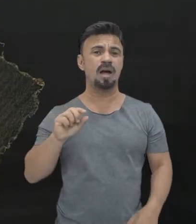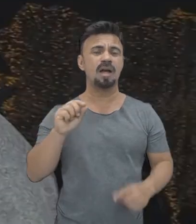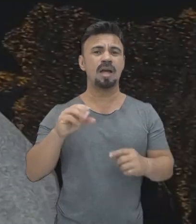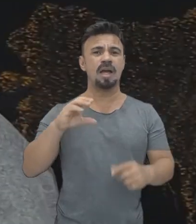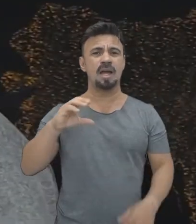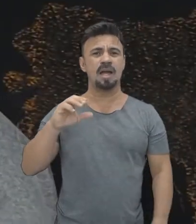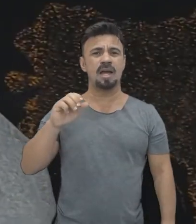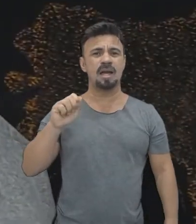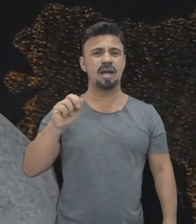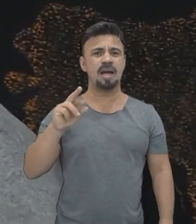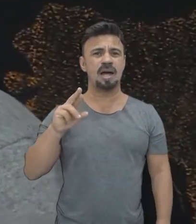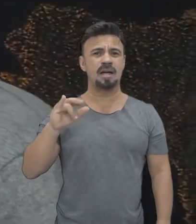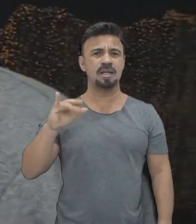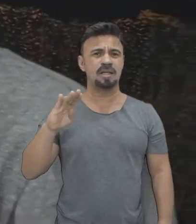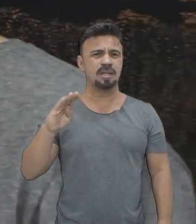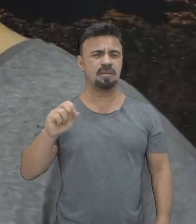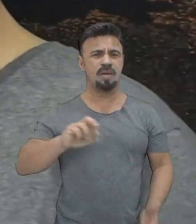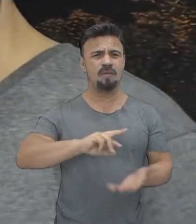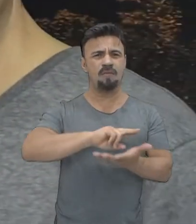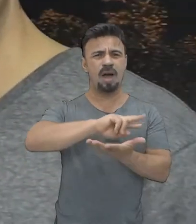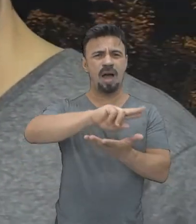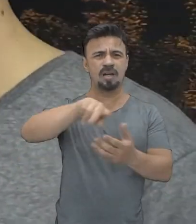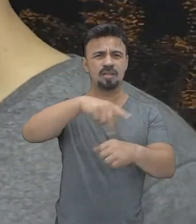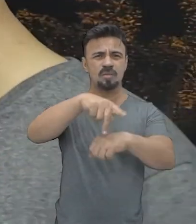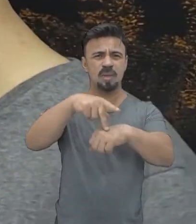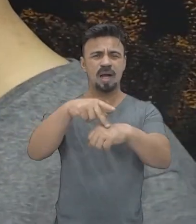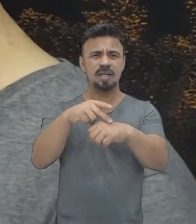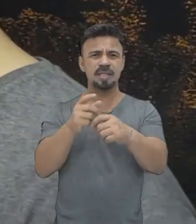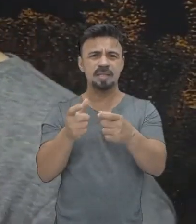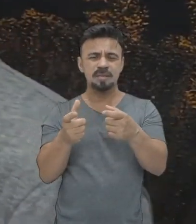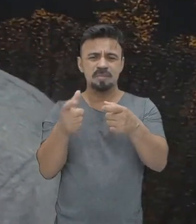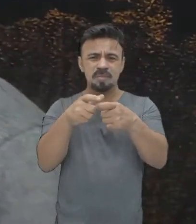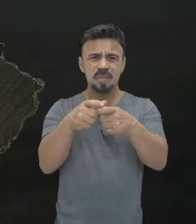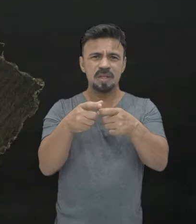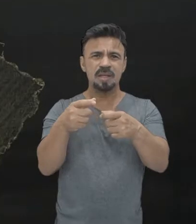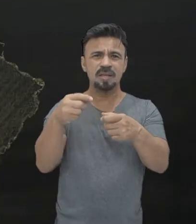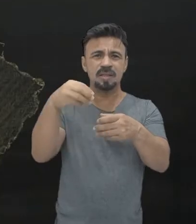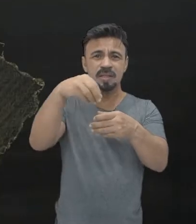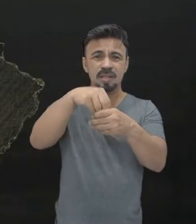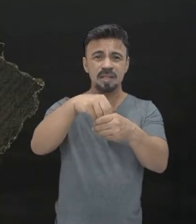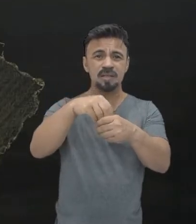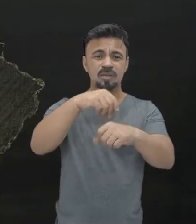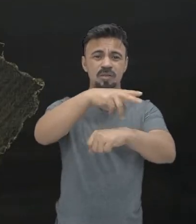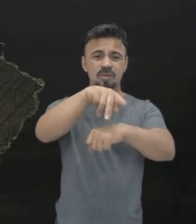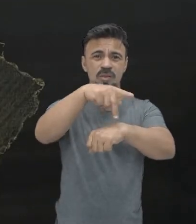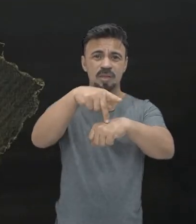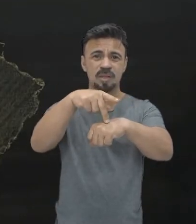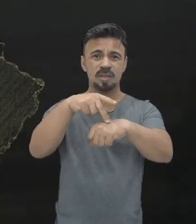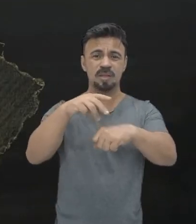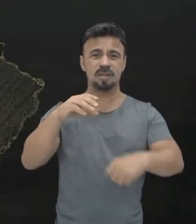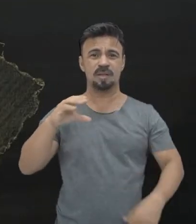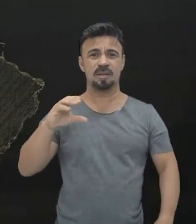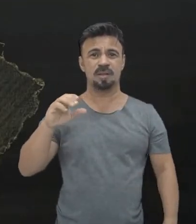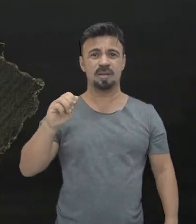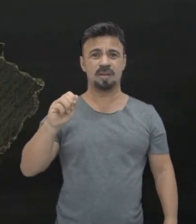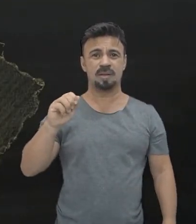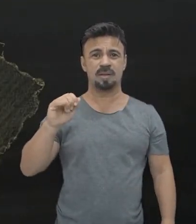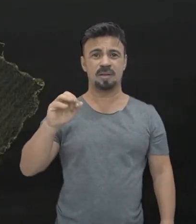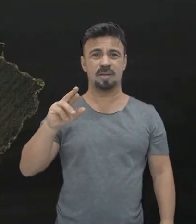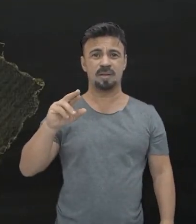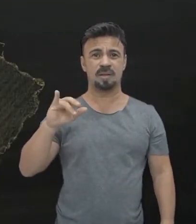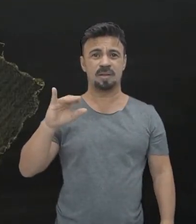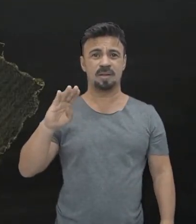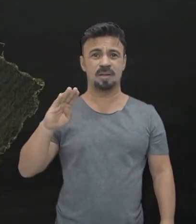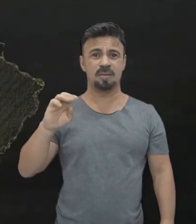Caribe. Vários países pequenininhos fazem parte da região do Caribe e da região istmica da